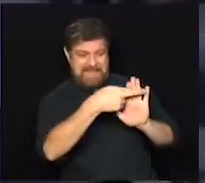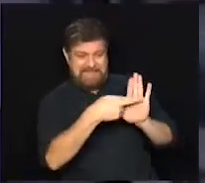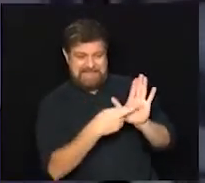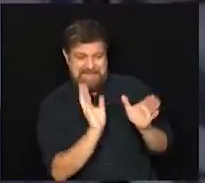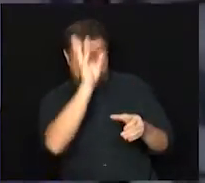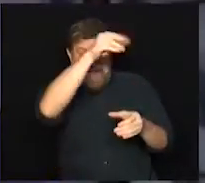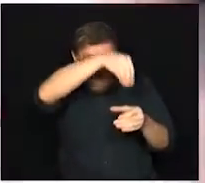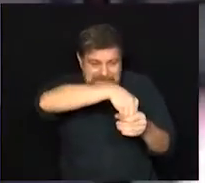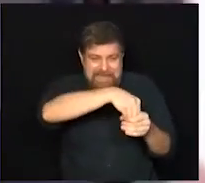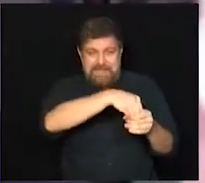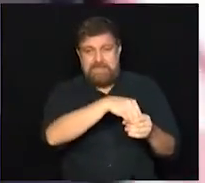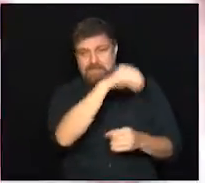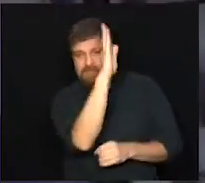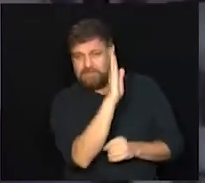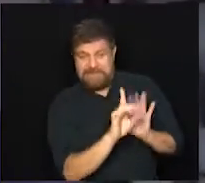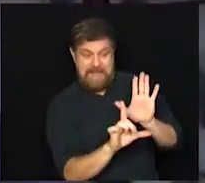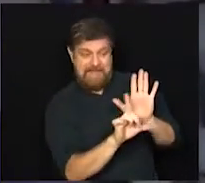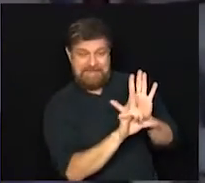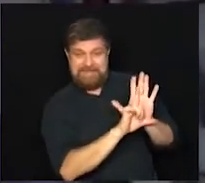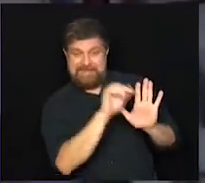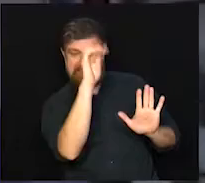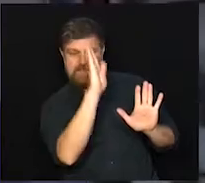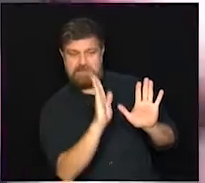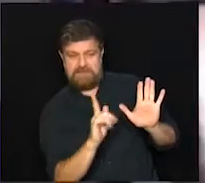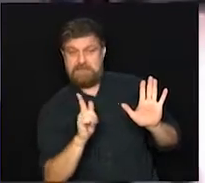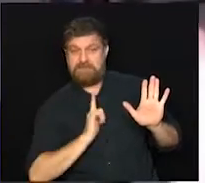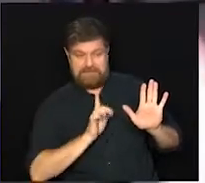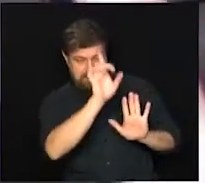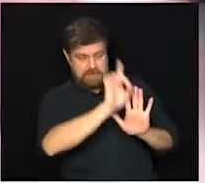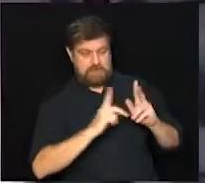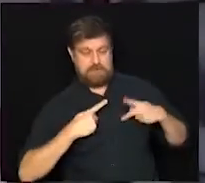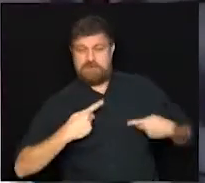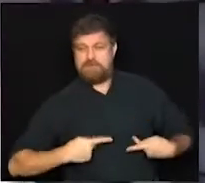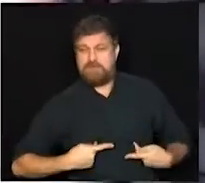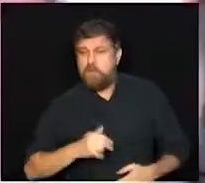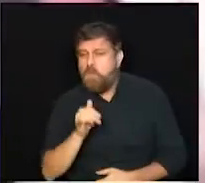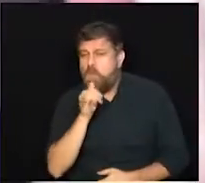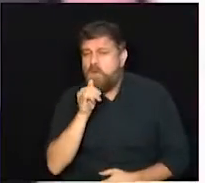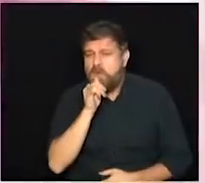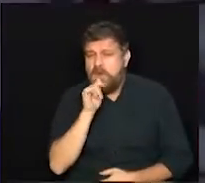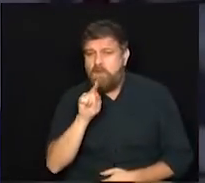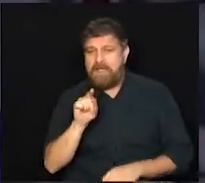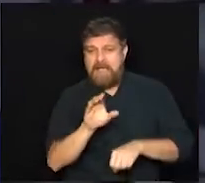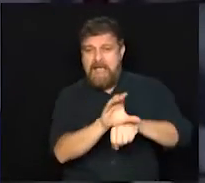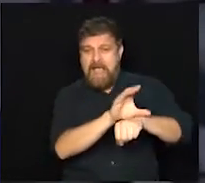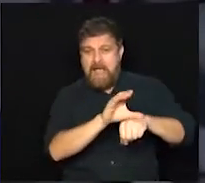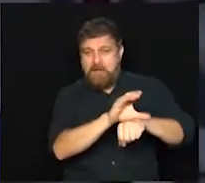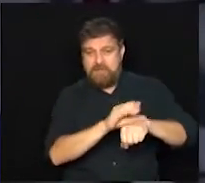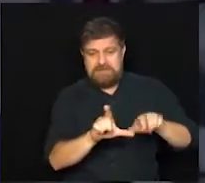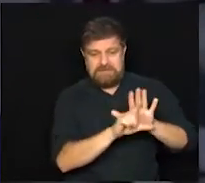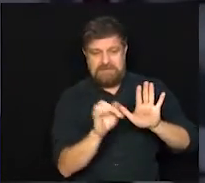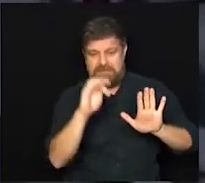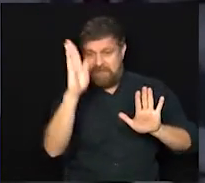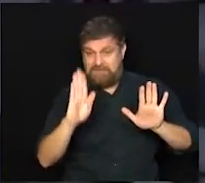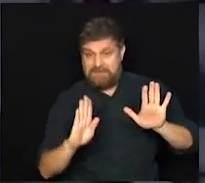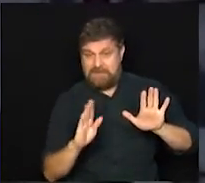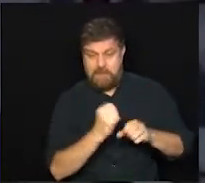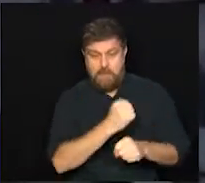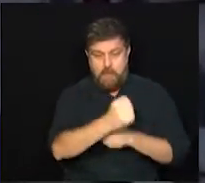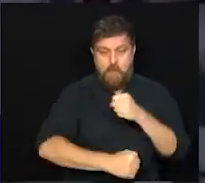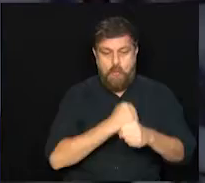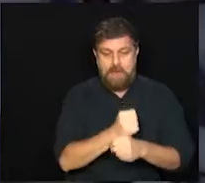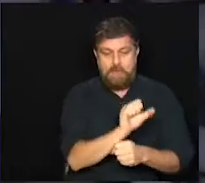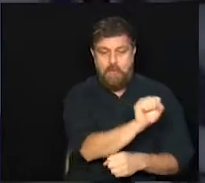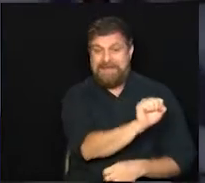interno, nas suas leis internas. E o maior exemplo disso é a Constituição de 1988,